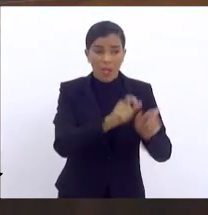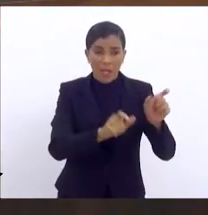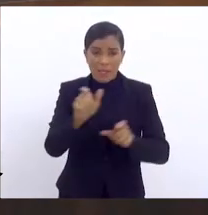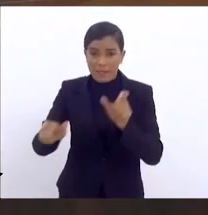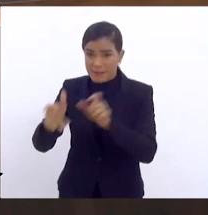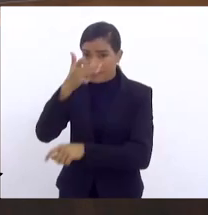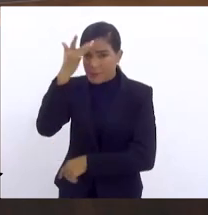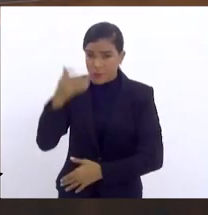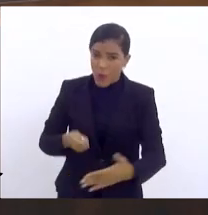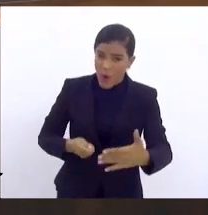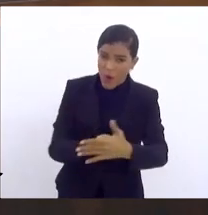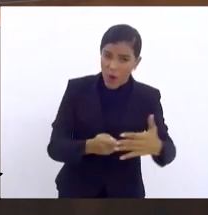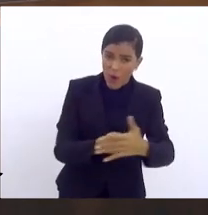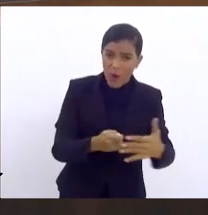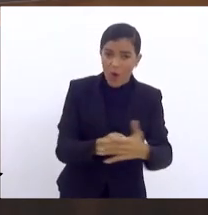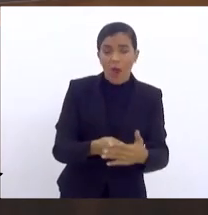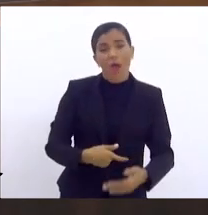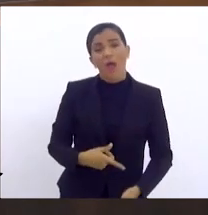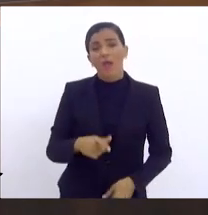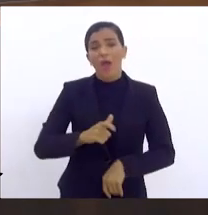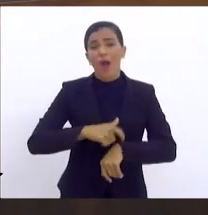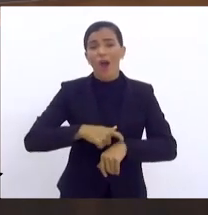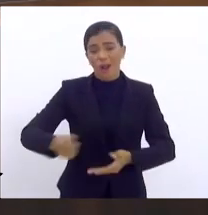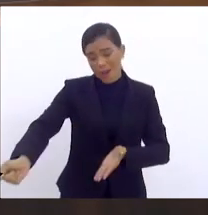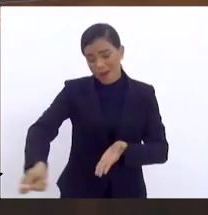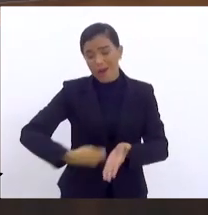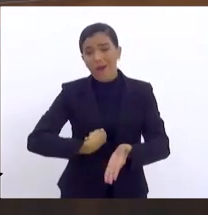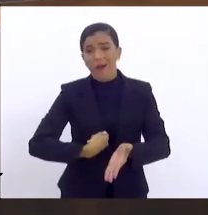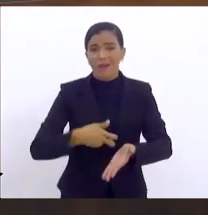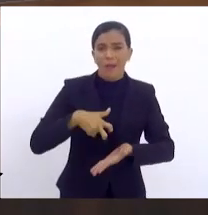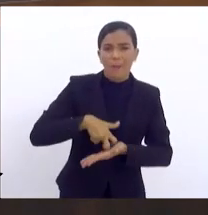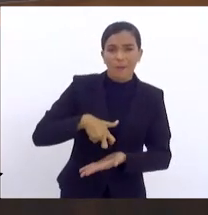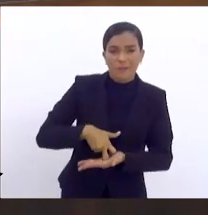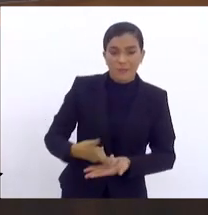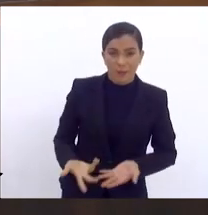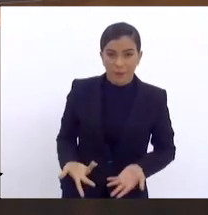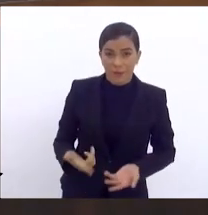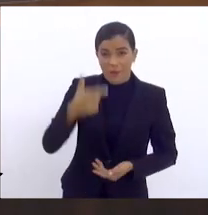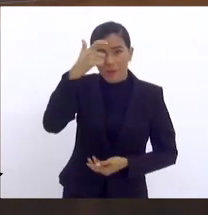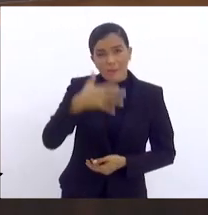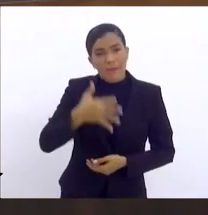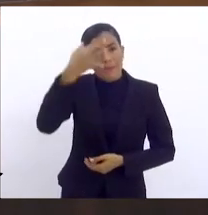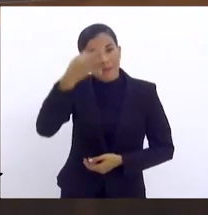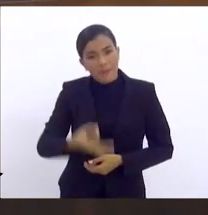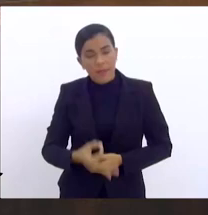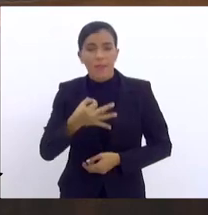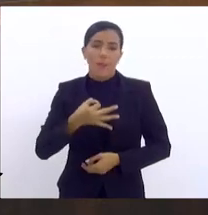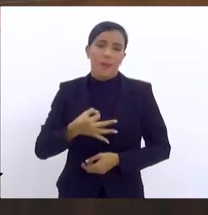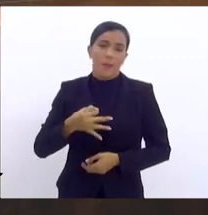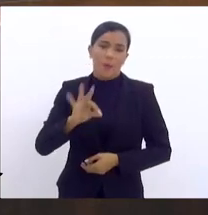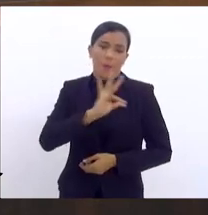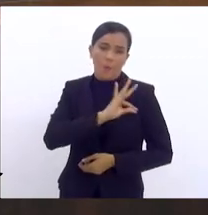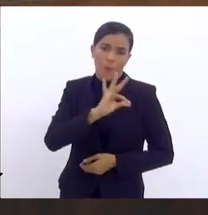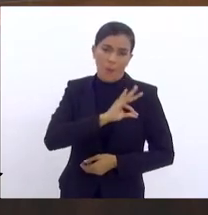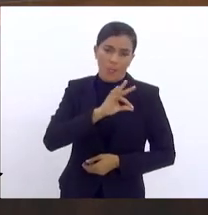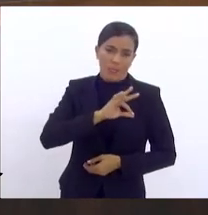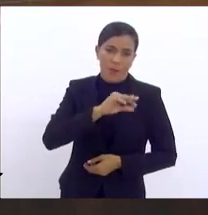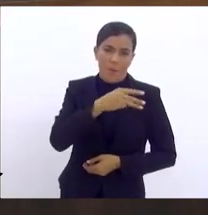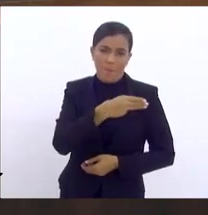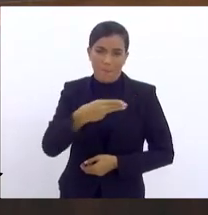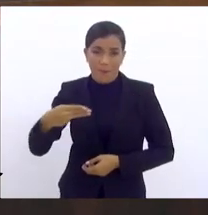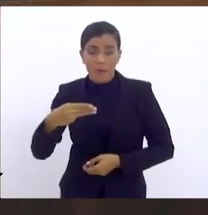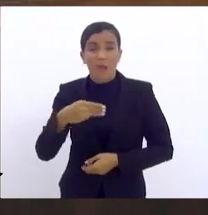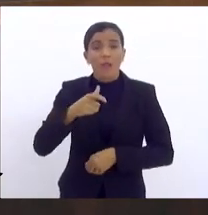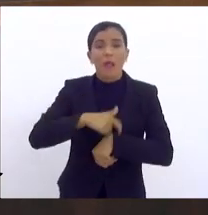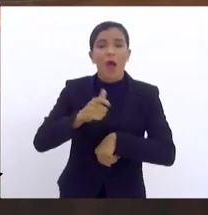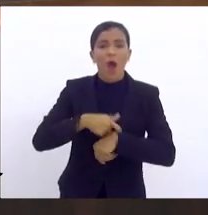tem que ser cobrada são aquelas que dá uma canetada na hora ali de punir porque eu tenho certeza absoluta que o policial militar e quando ele vai fazer a ocorrência ele